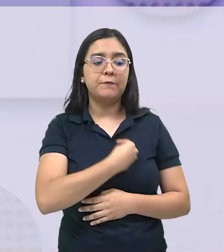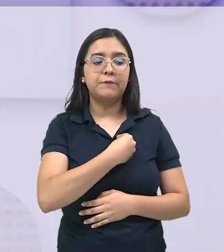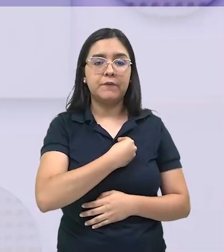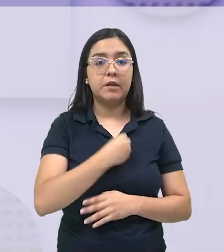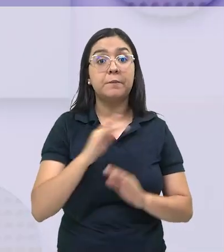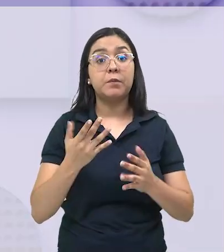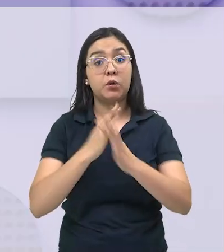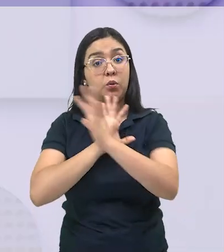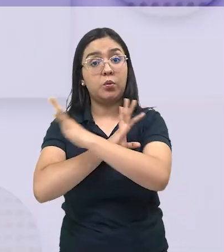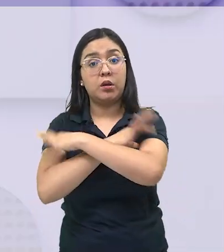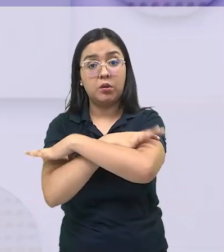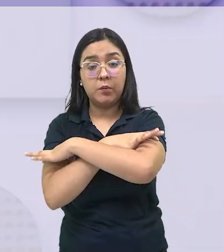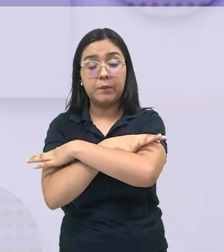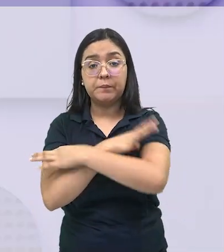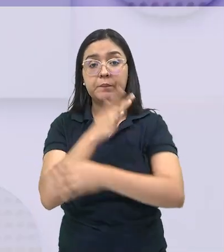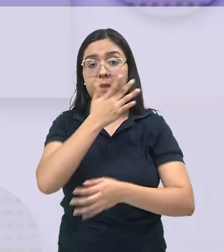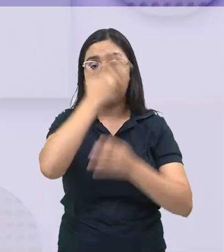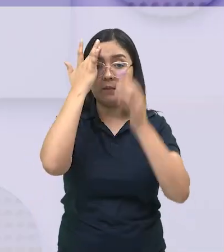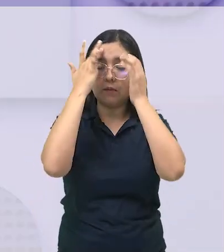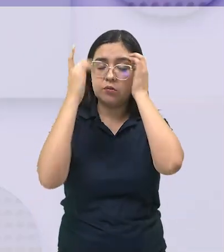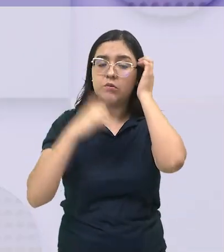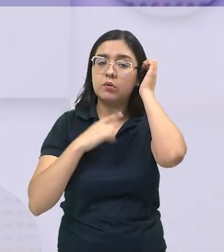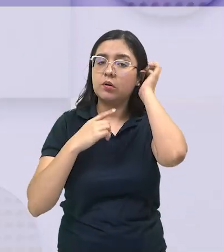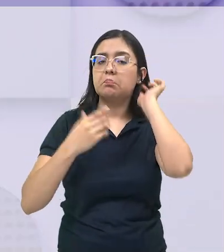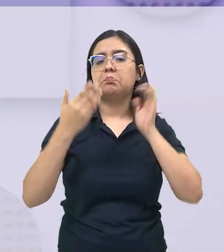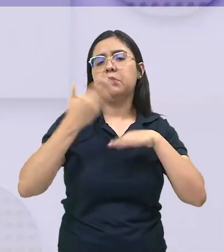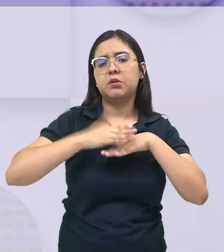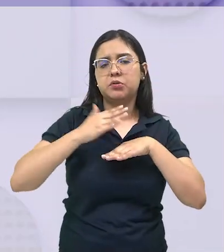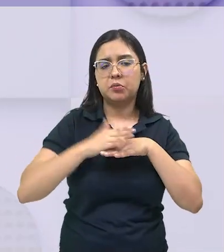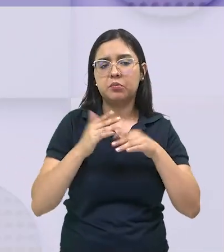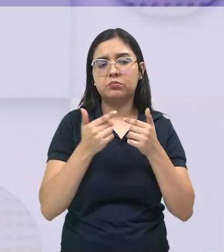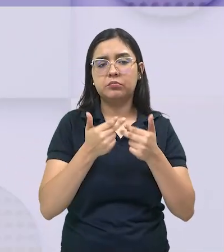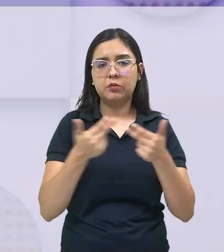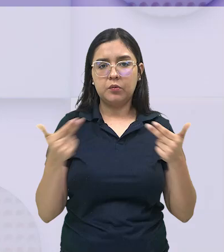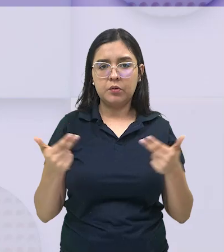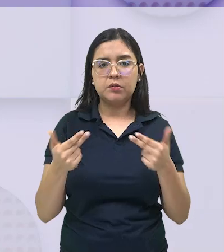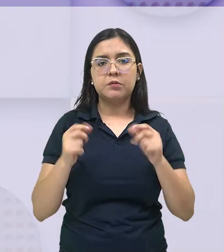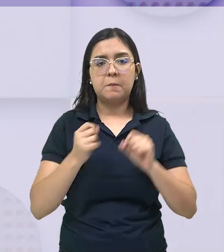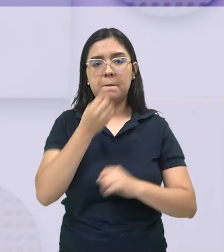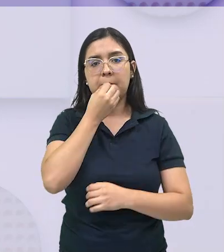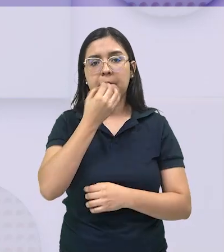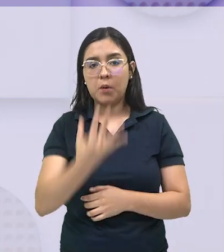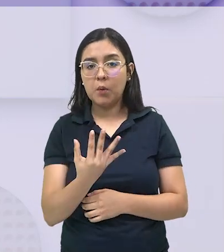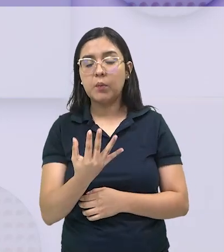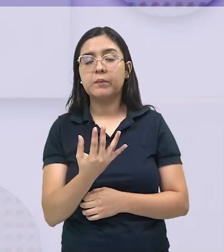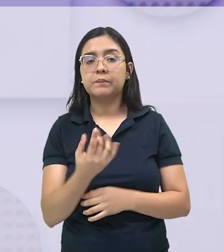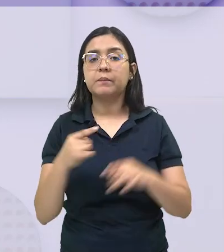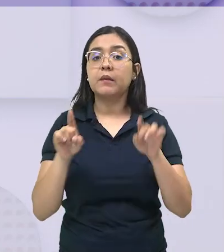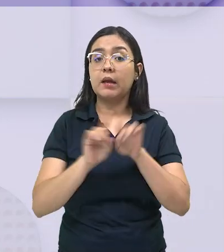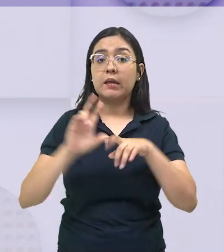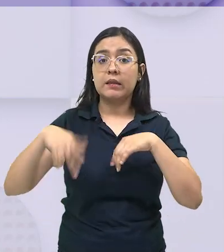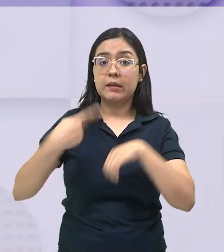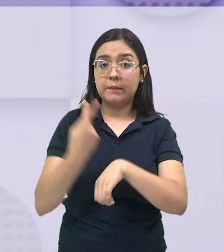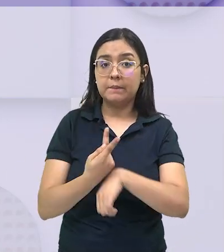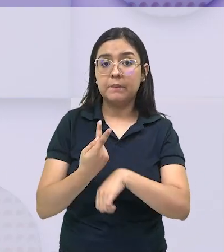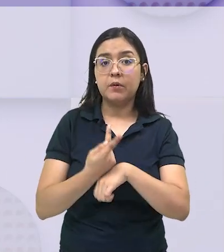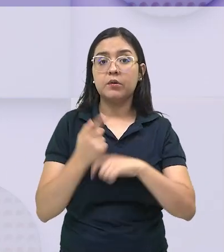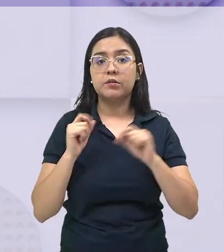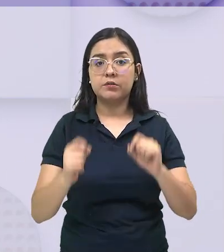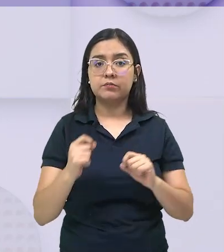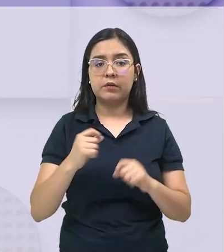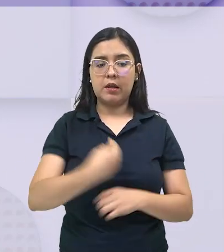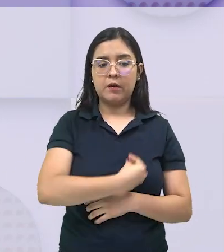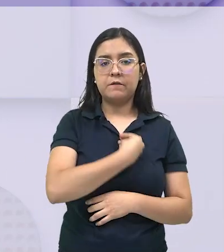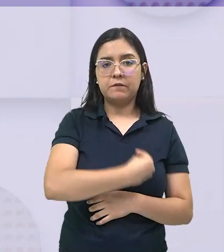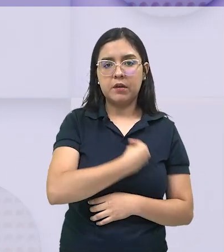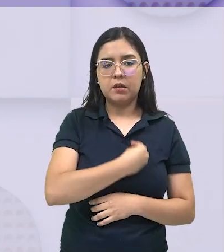No candomblé, a pessoa que fez boas coisas no decorrer da vida e depois passa dessa vida